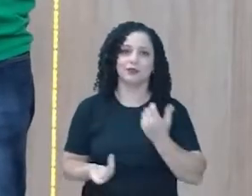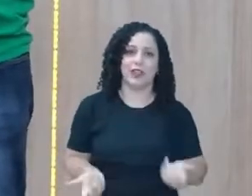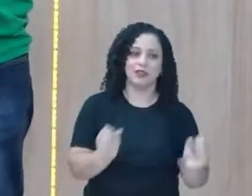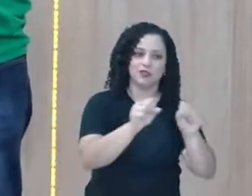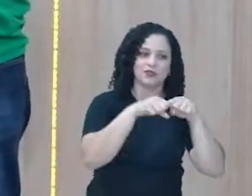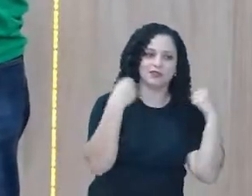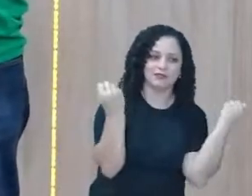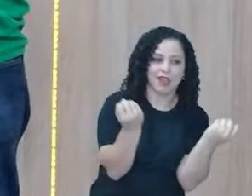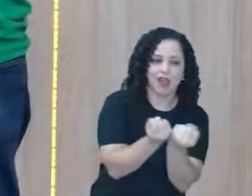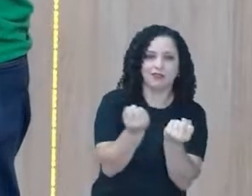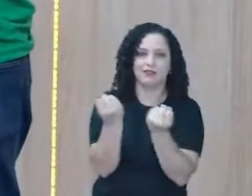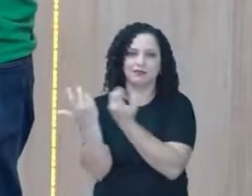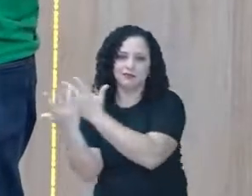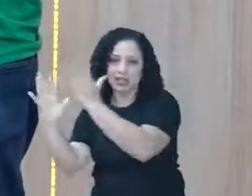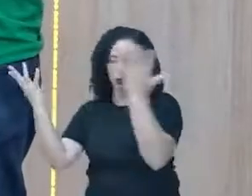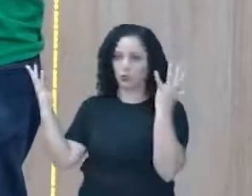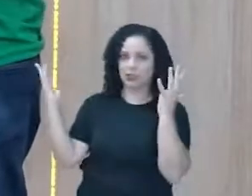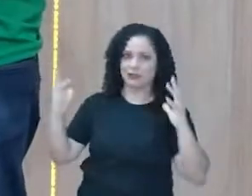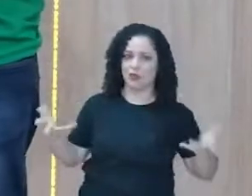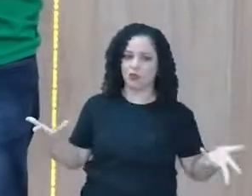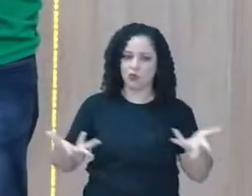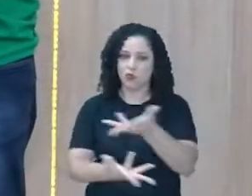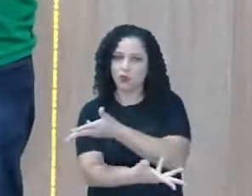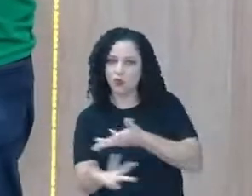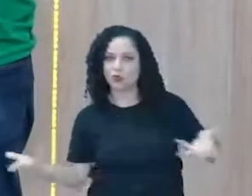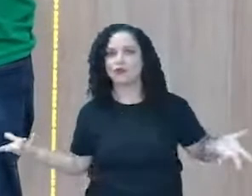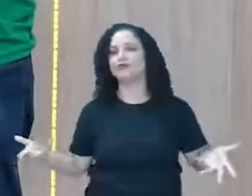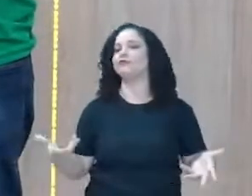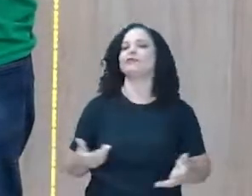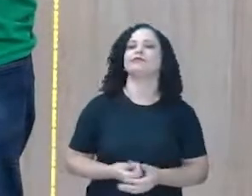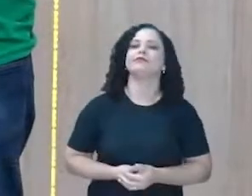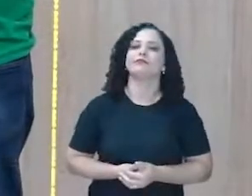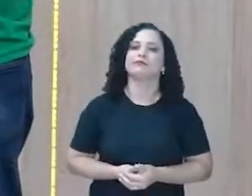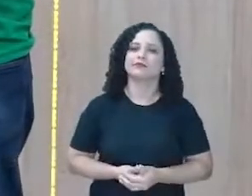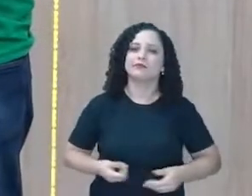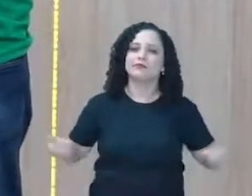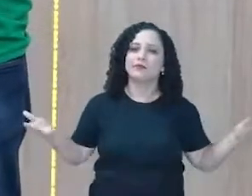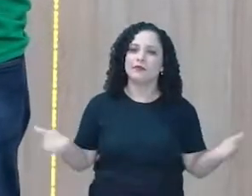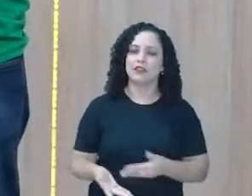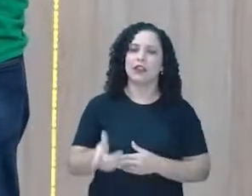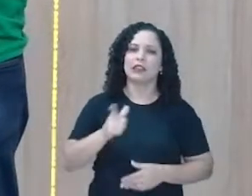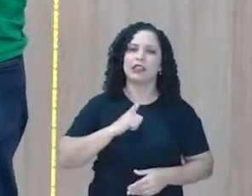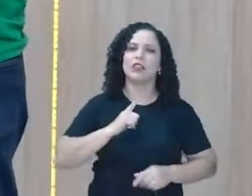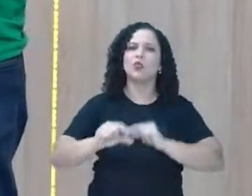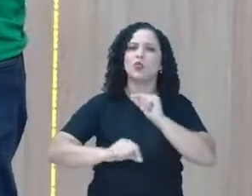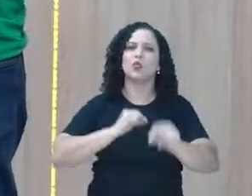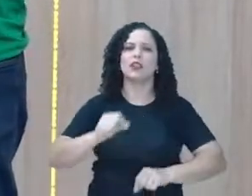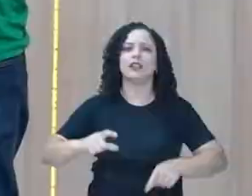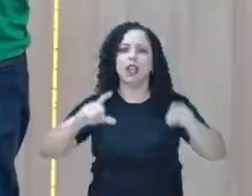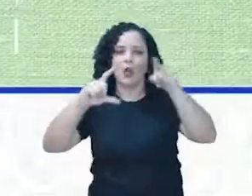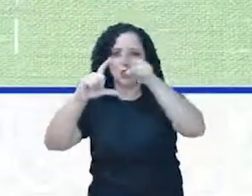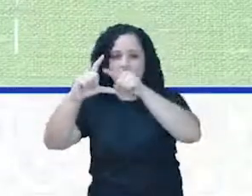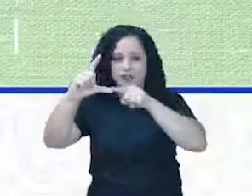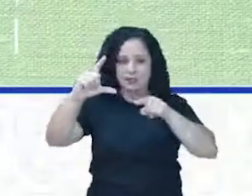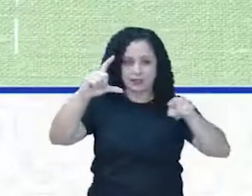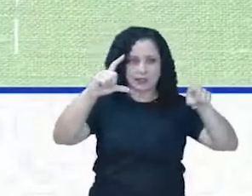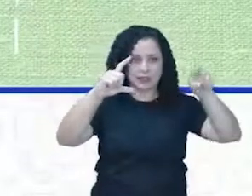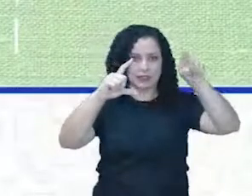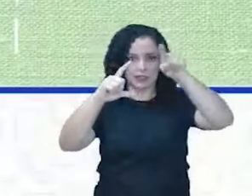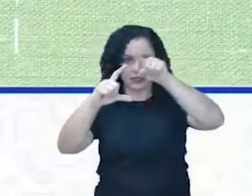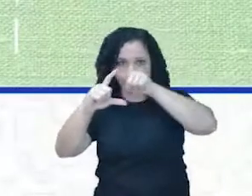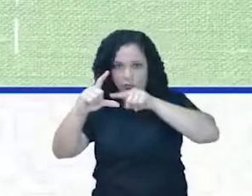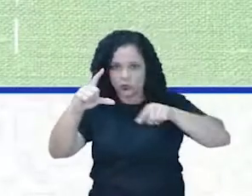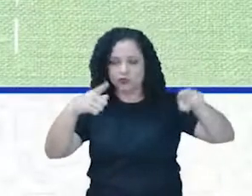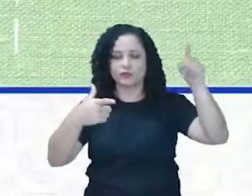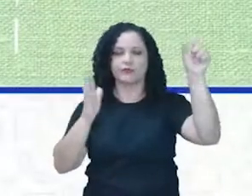natureza. Fechou direitinho o conceito aí? Vamos seguir. Então nós temos aqui os ciclos, né? Os ciclos, eles começam no